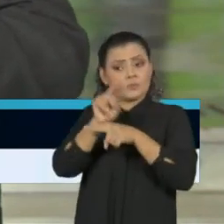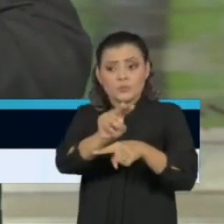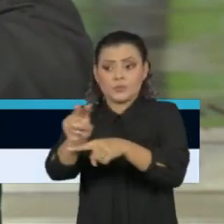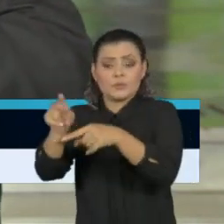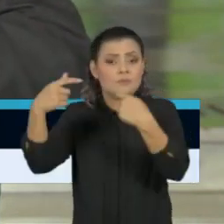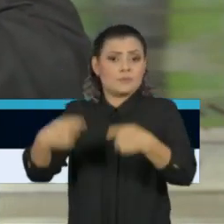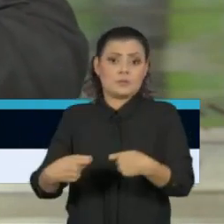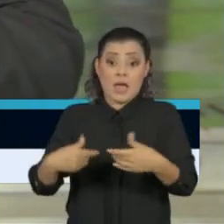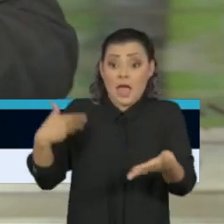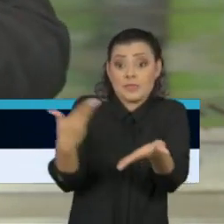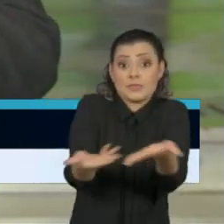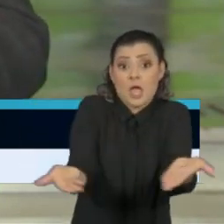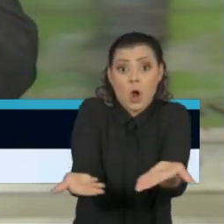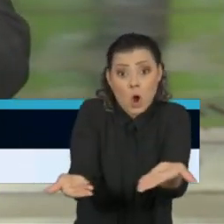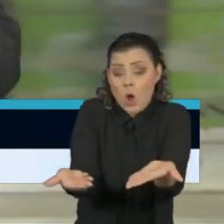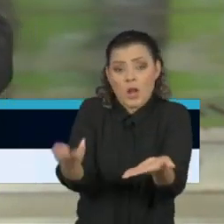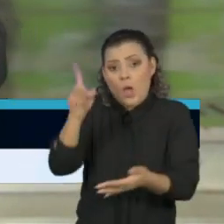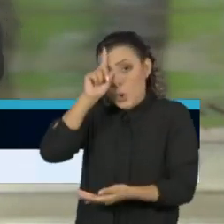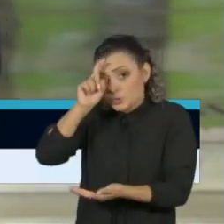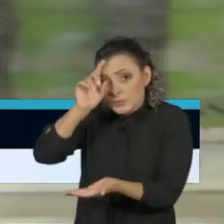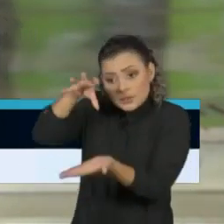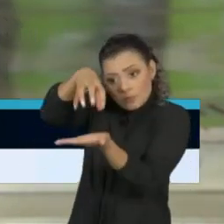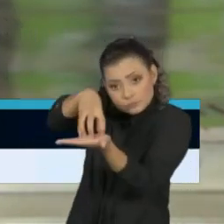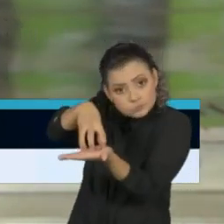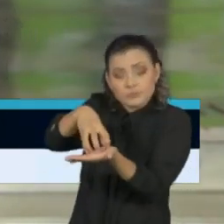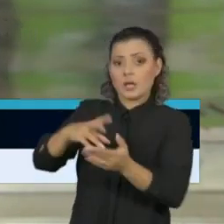nenhum caso em hospitais